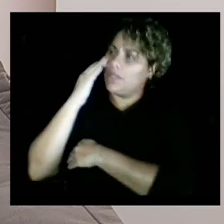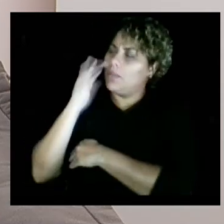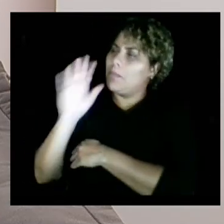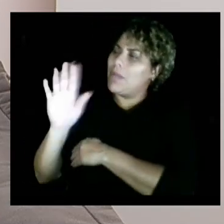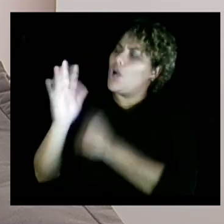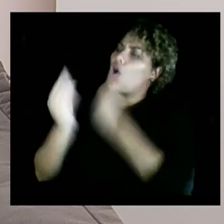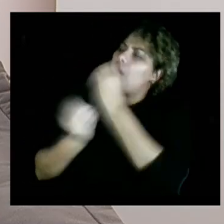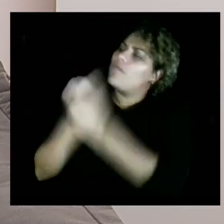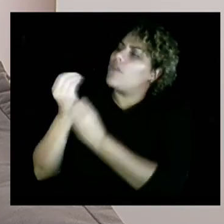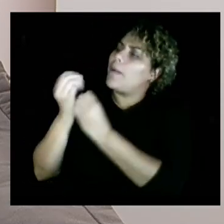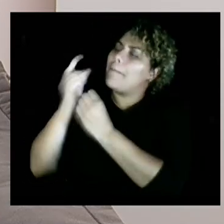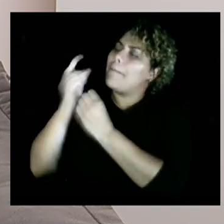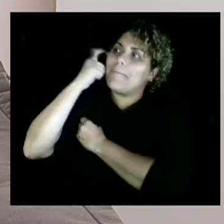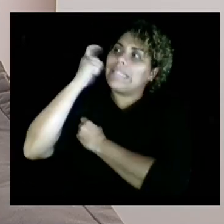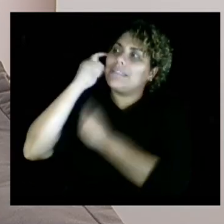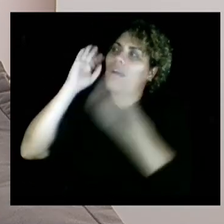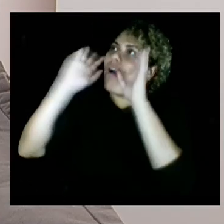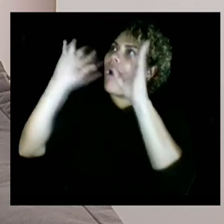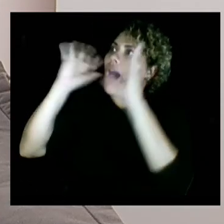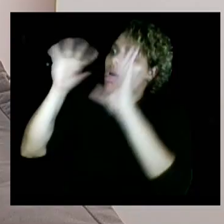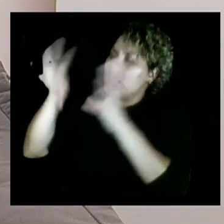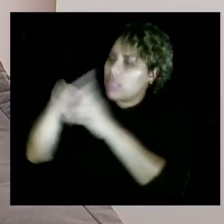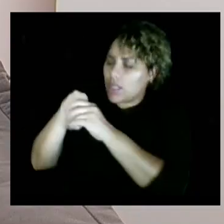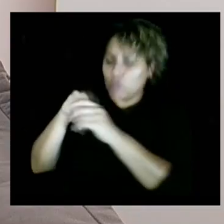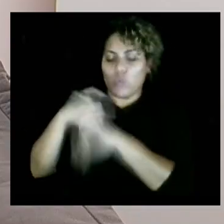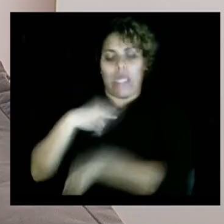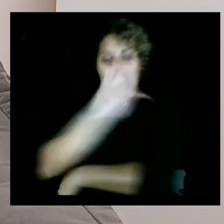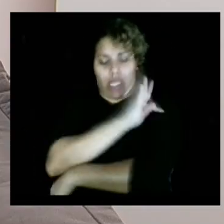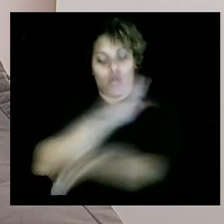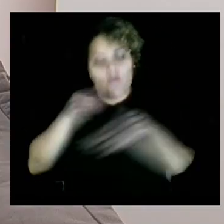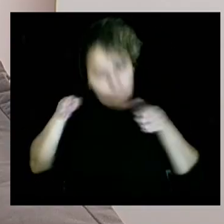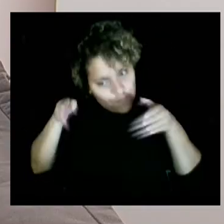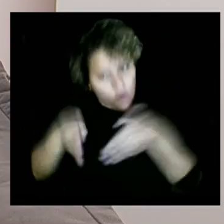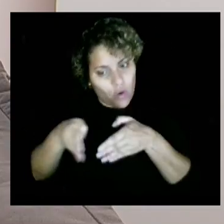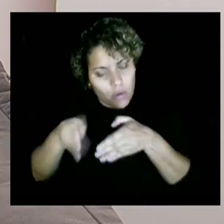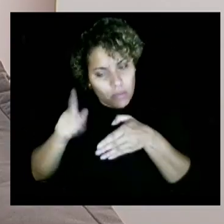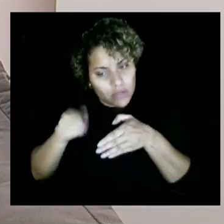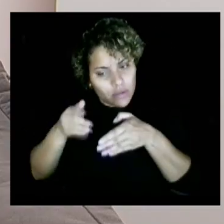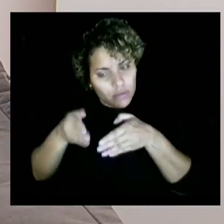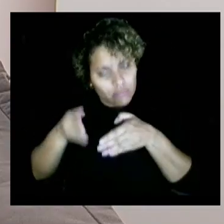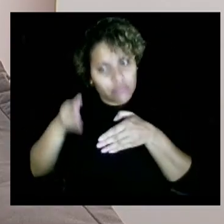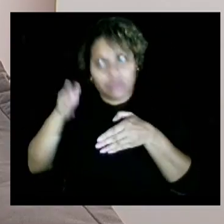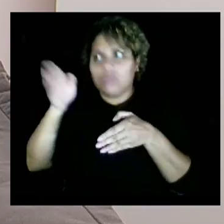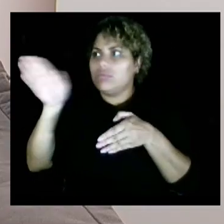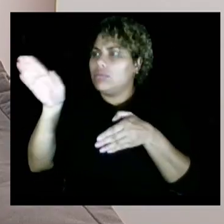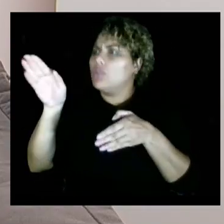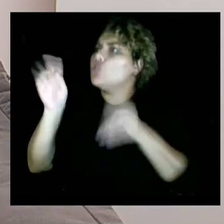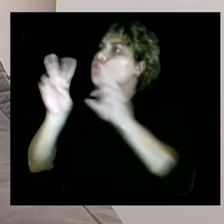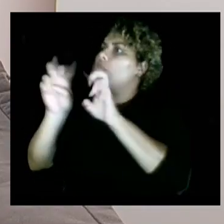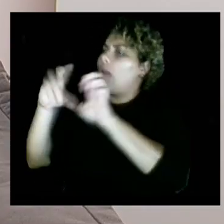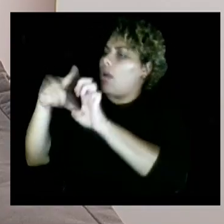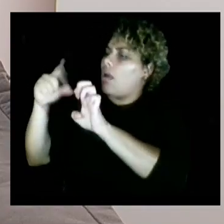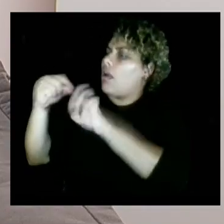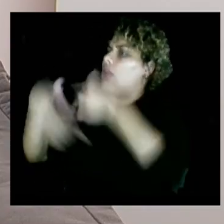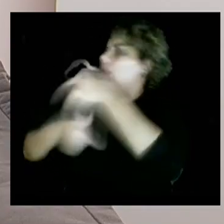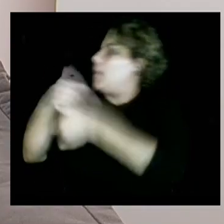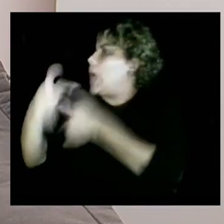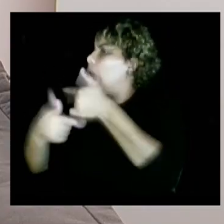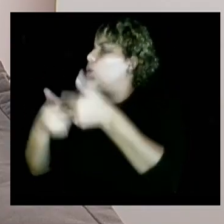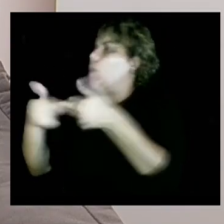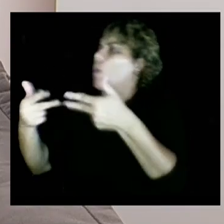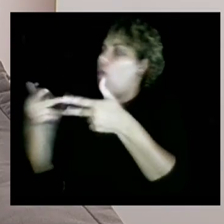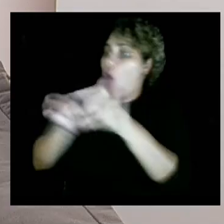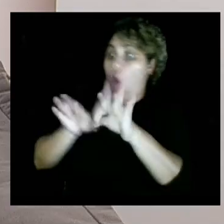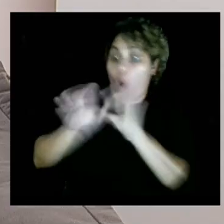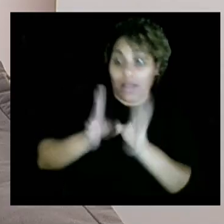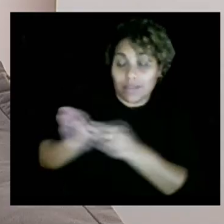além da técnica da massoterapia, pensar do ponto de vista do negócio, da organização, do investimento, da